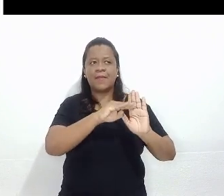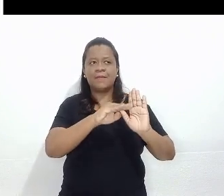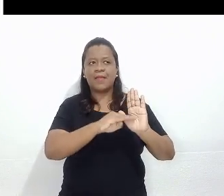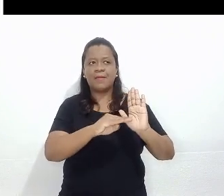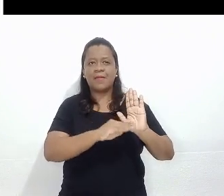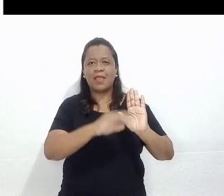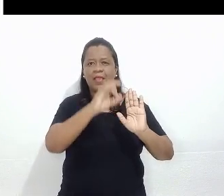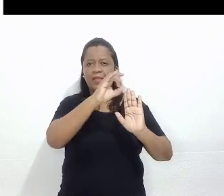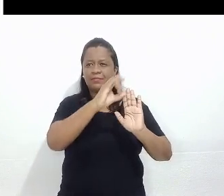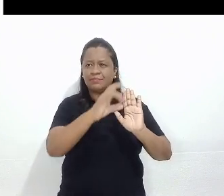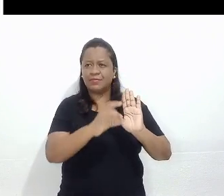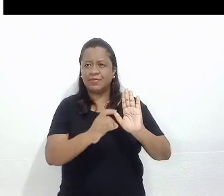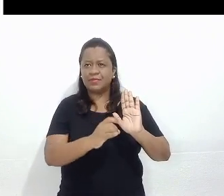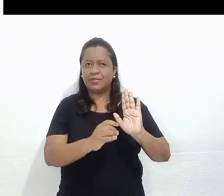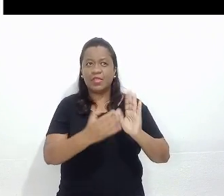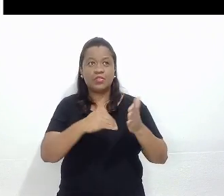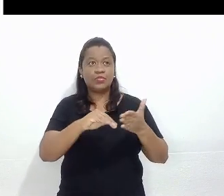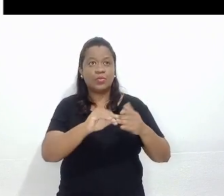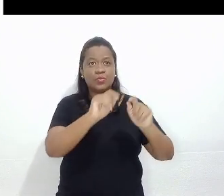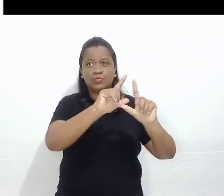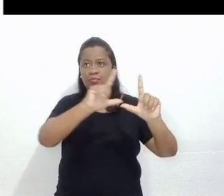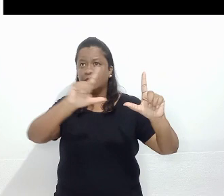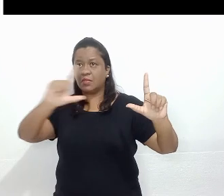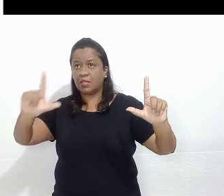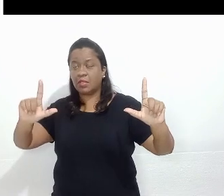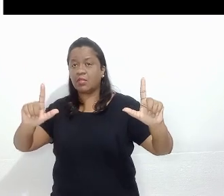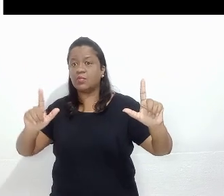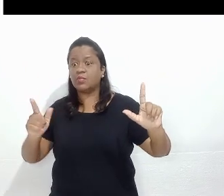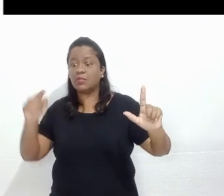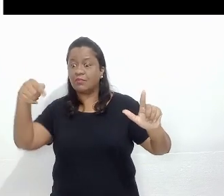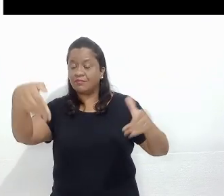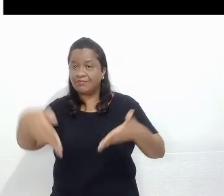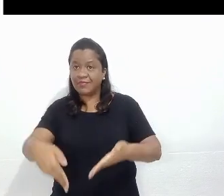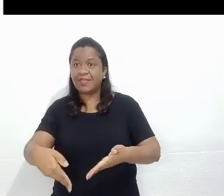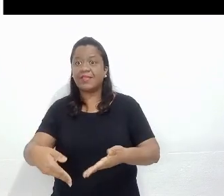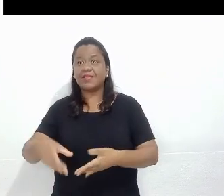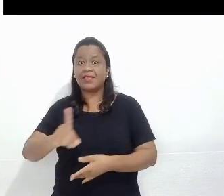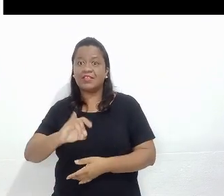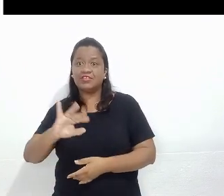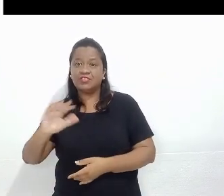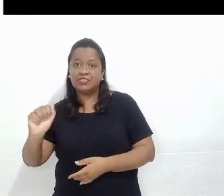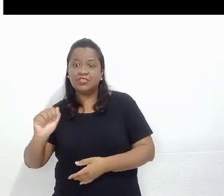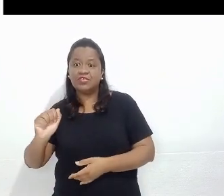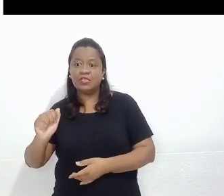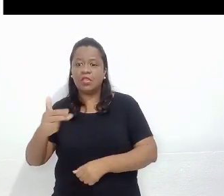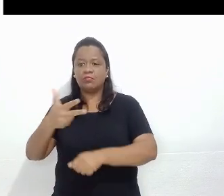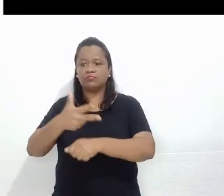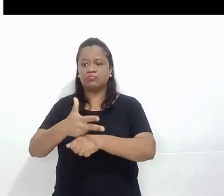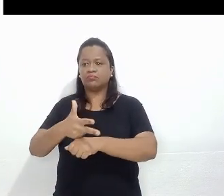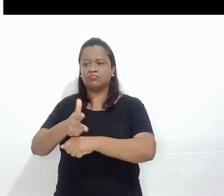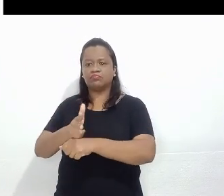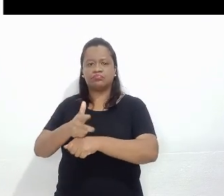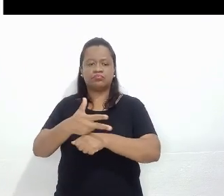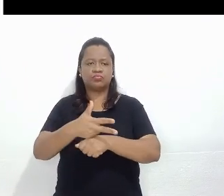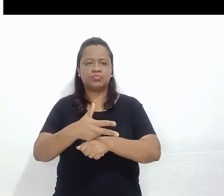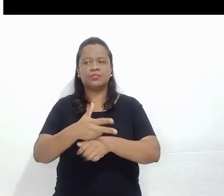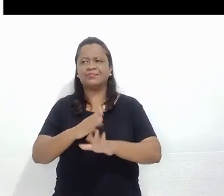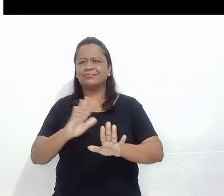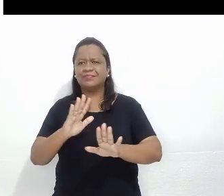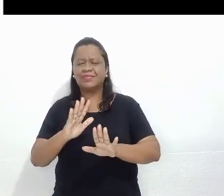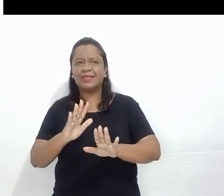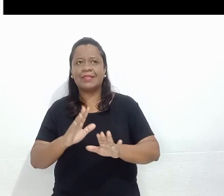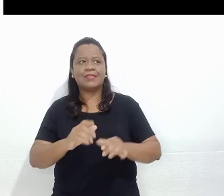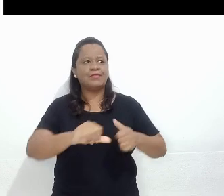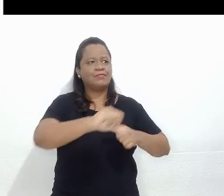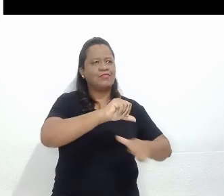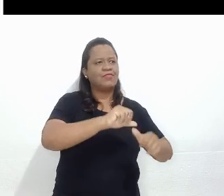planos que têm que ser filmados naquele dia, de acordo com o posicionamento da câmera, para não ficar, filma um plano aqui, muda a